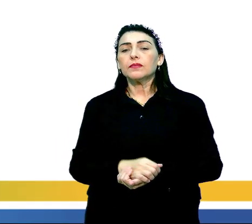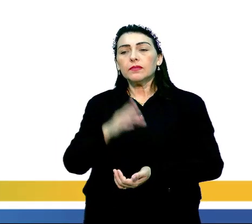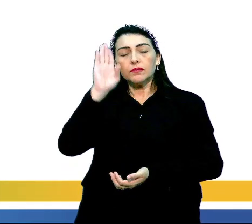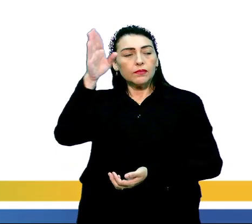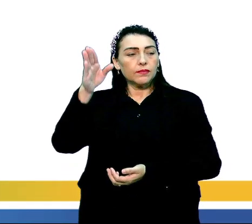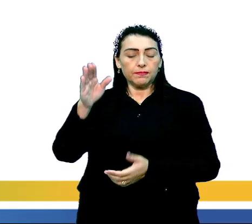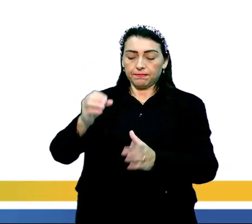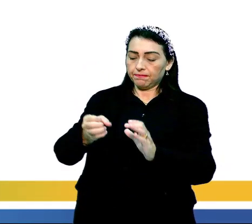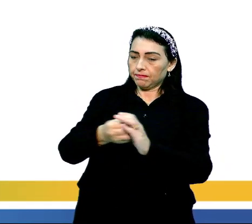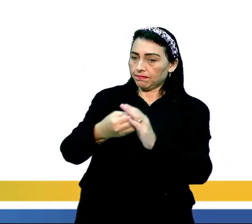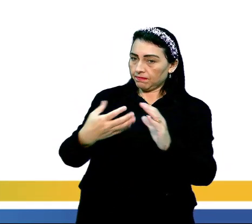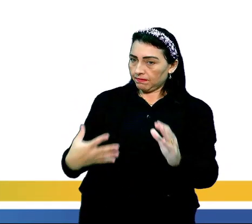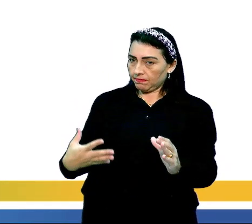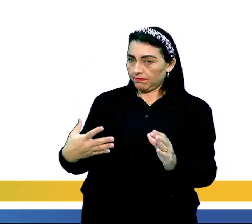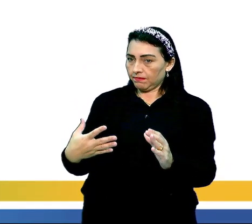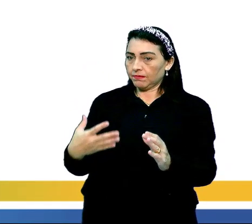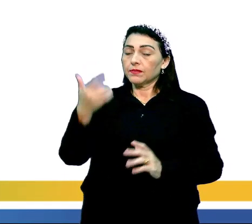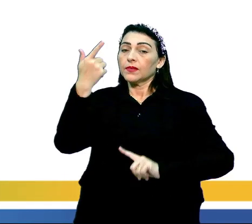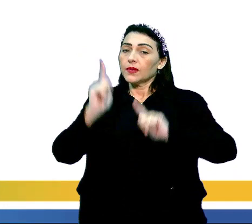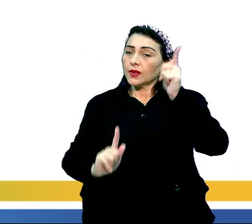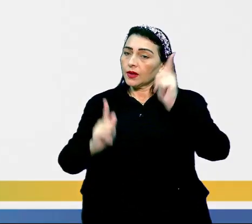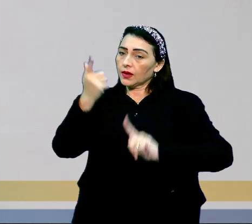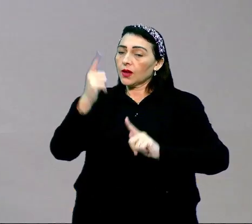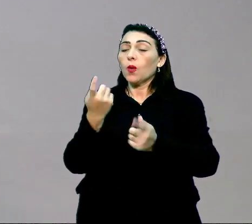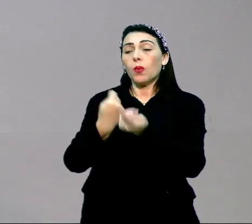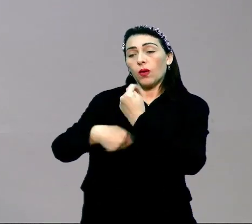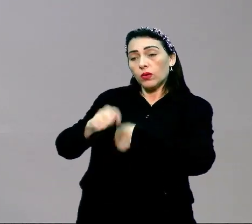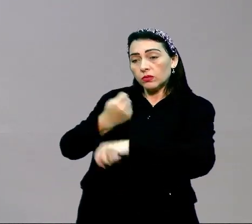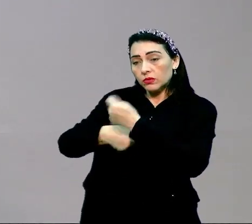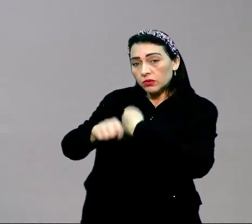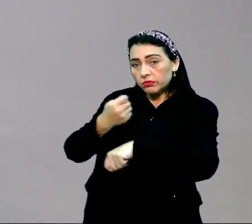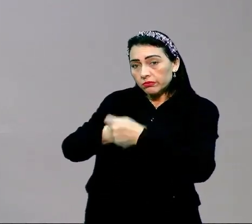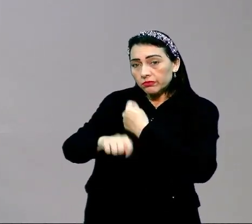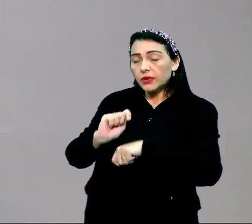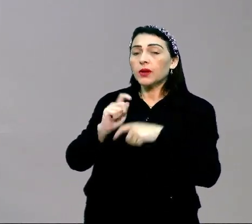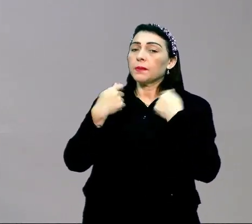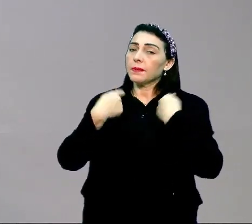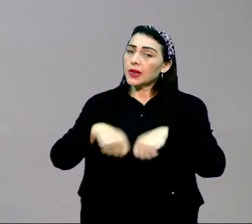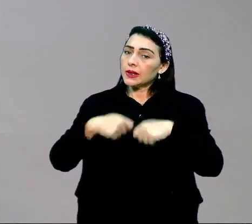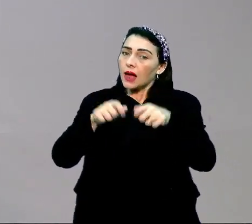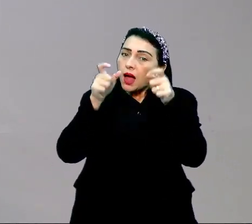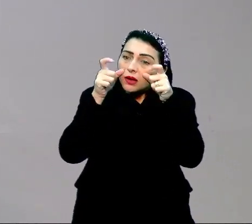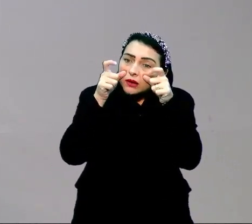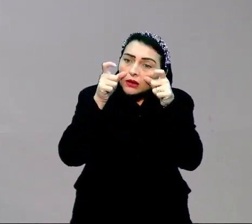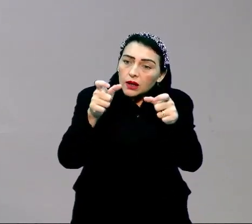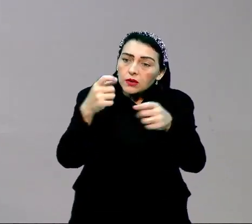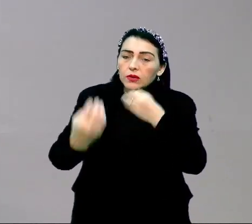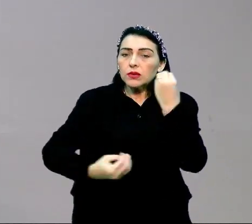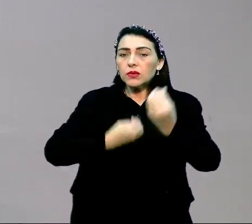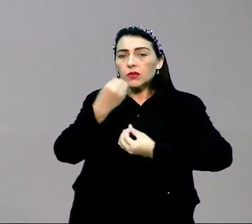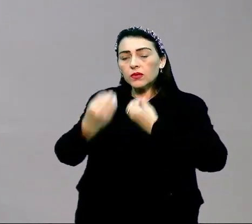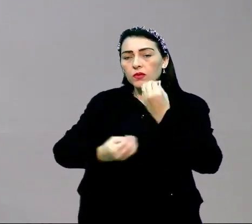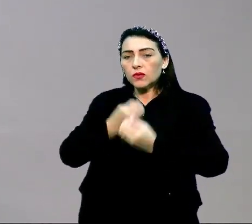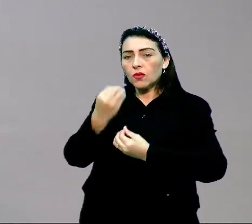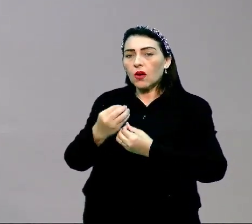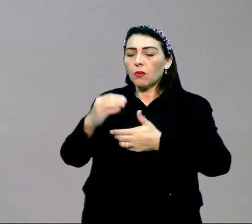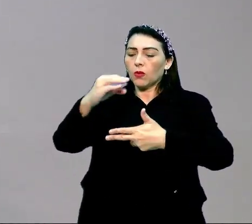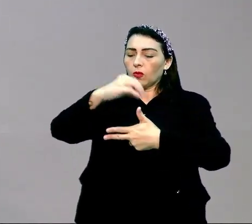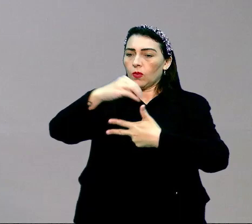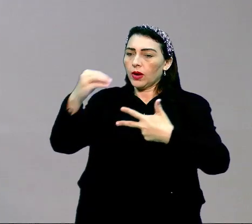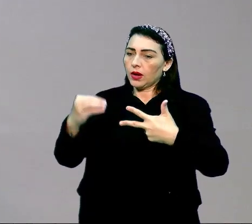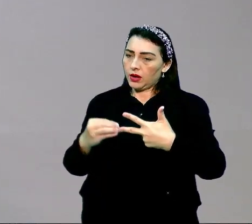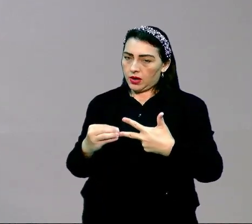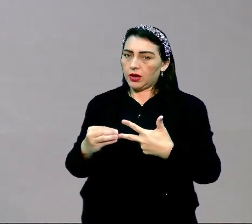principais caráteres do desenvolvimento do carnaval é o econômico, e a gente precisa ficar atento como é que isso cai no Enem.